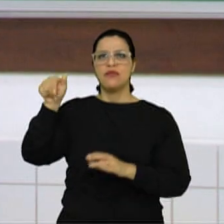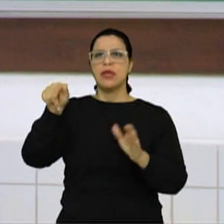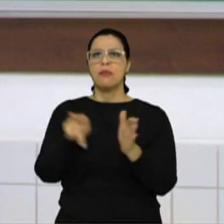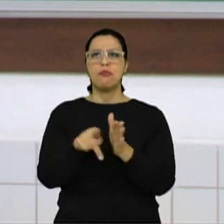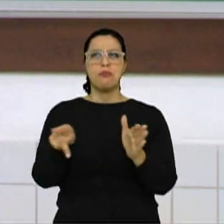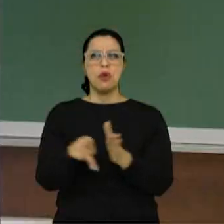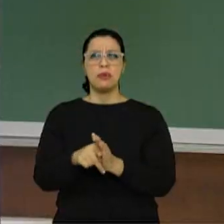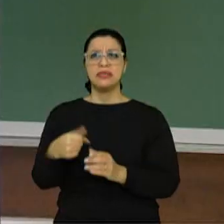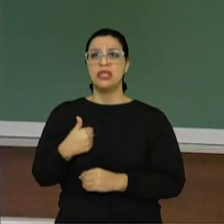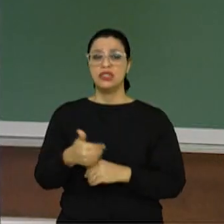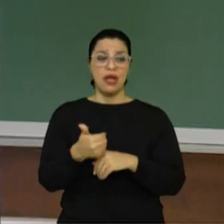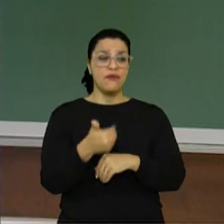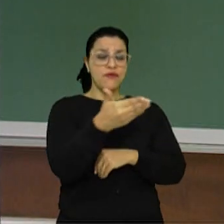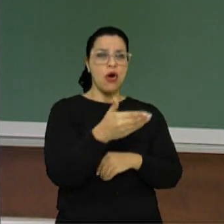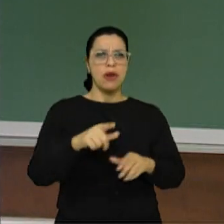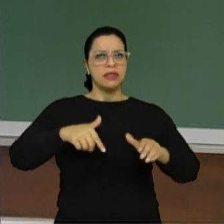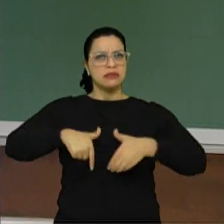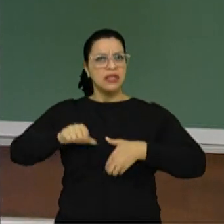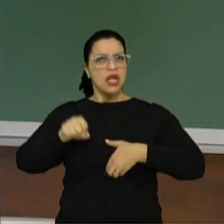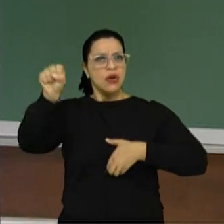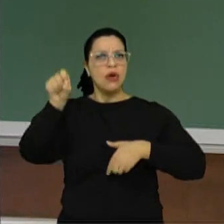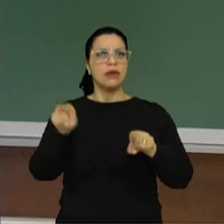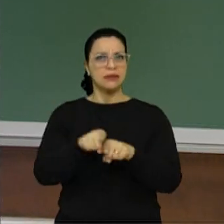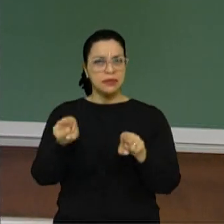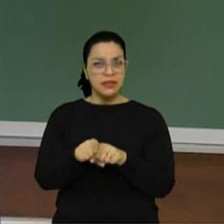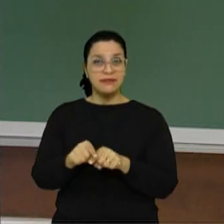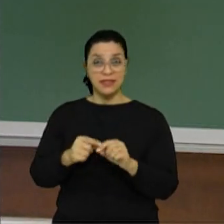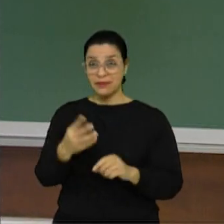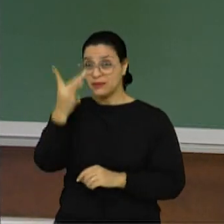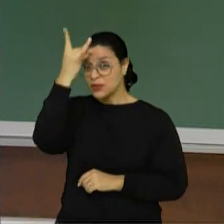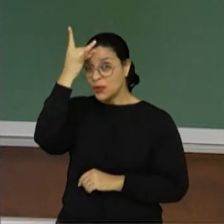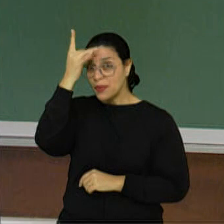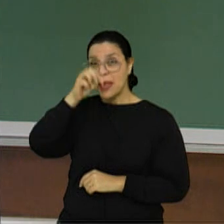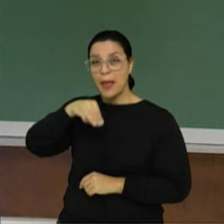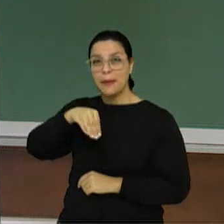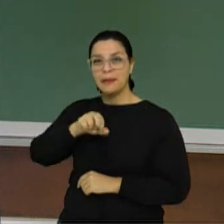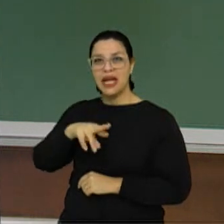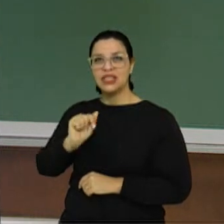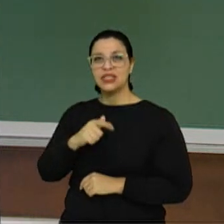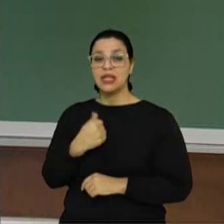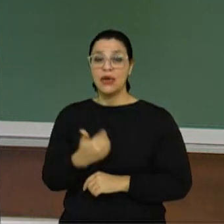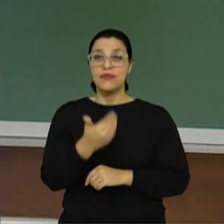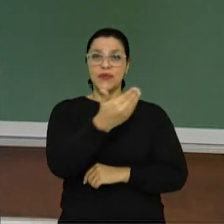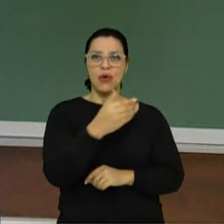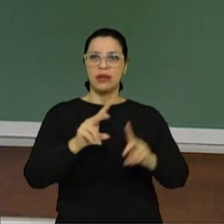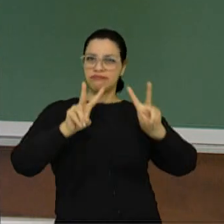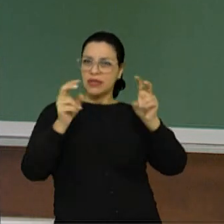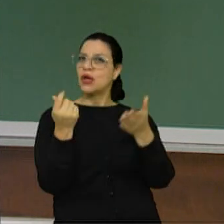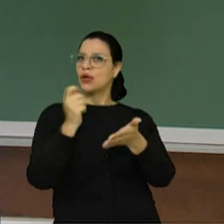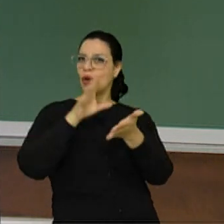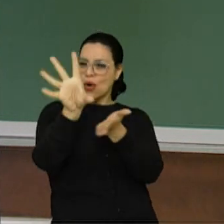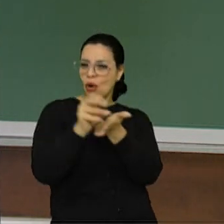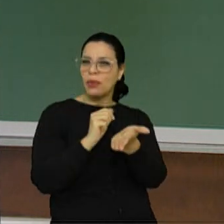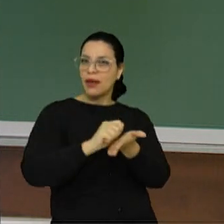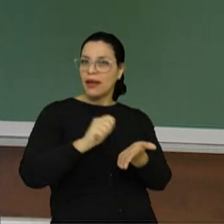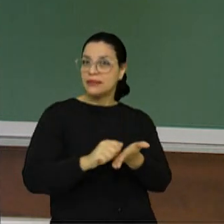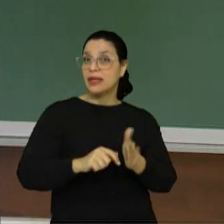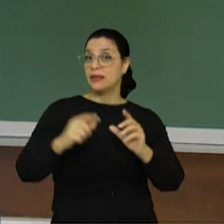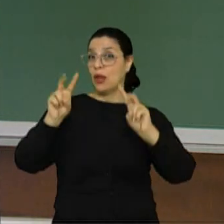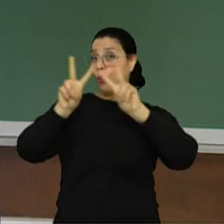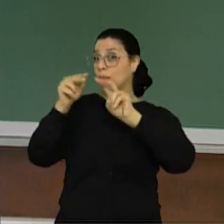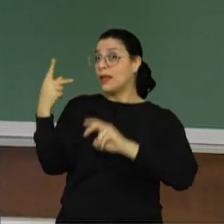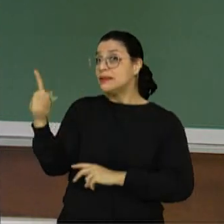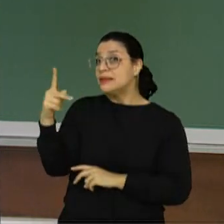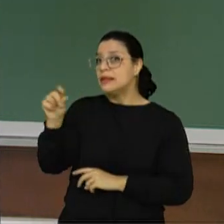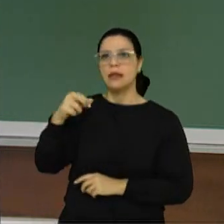seja marginal, seja herói. Gravou? Escreve aí no seu caderno. Seja marginal, seja herói. Esse é o lema deles,